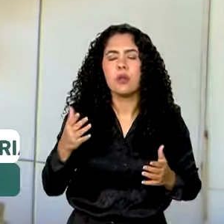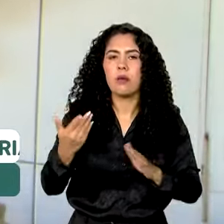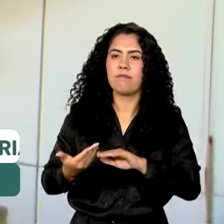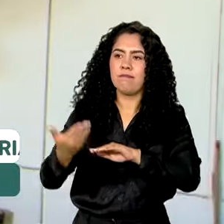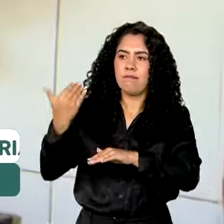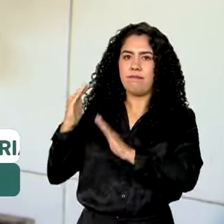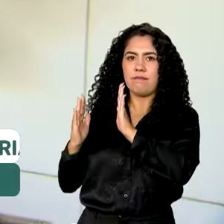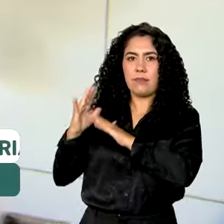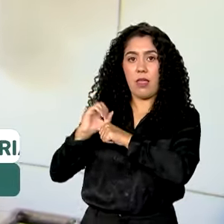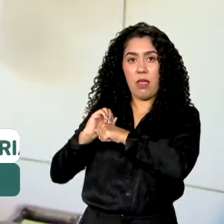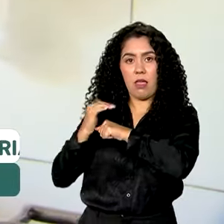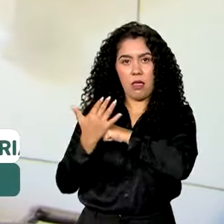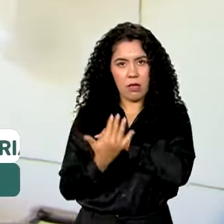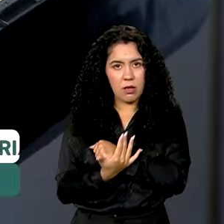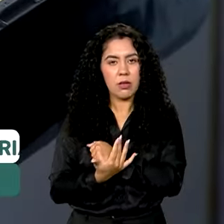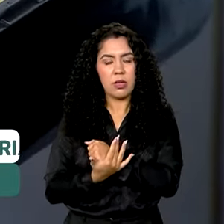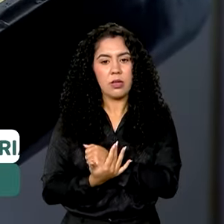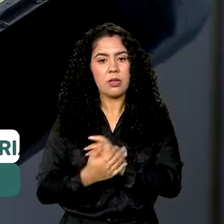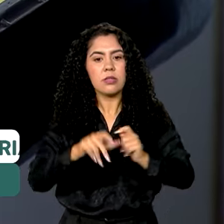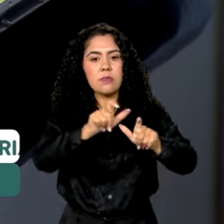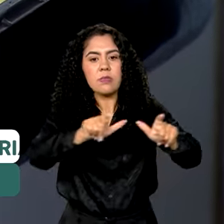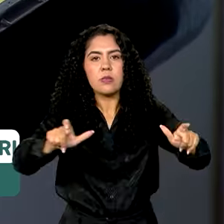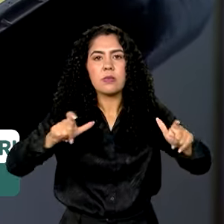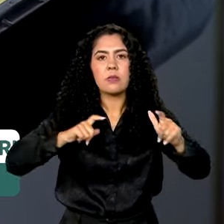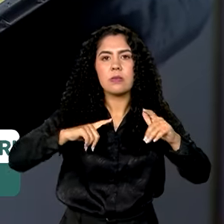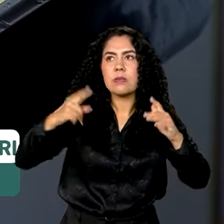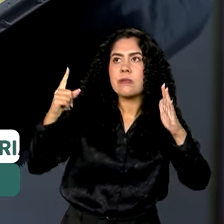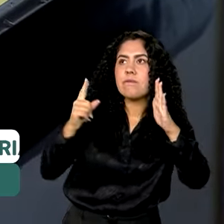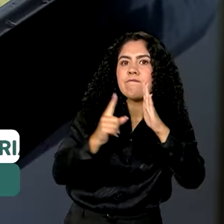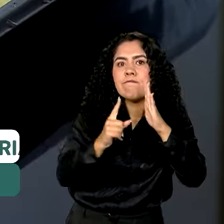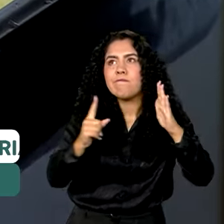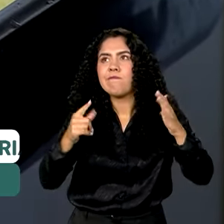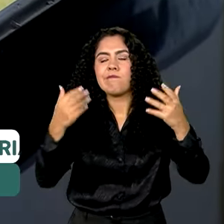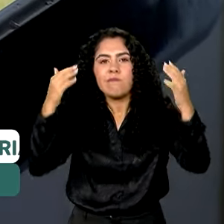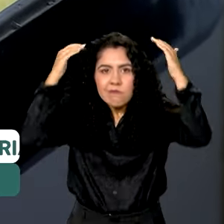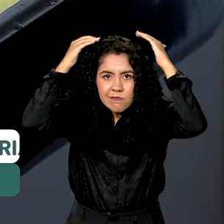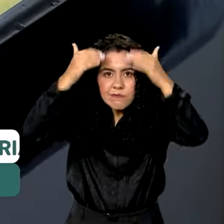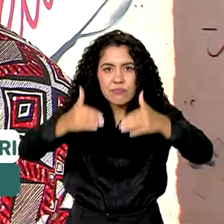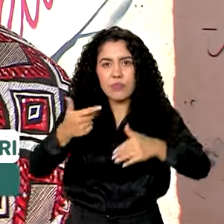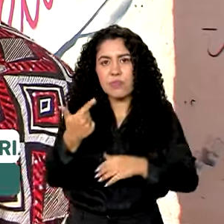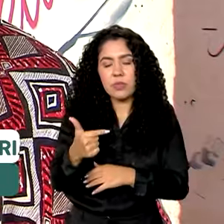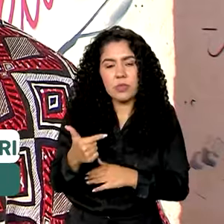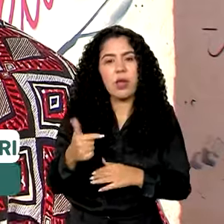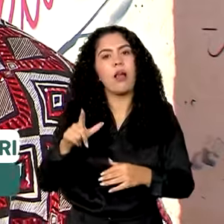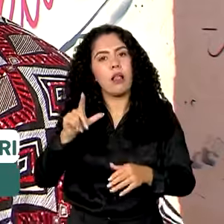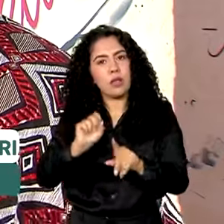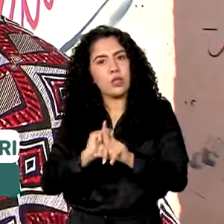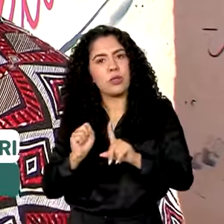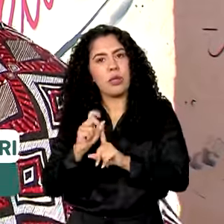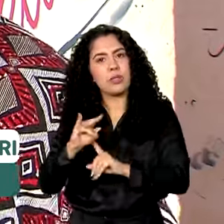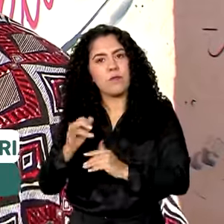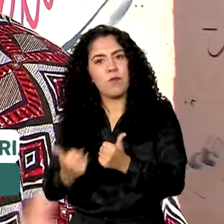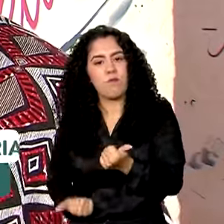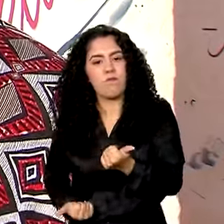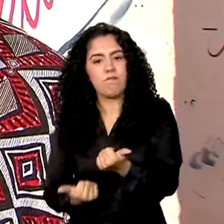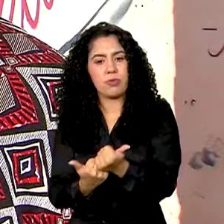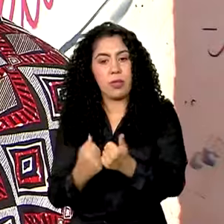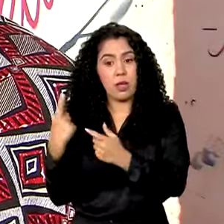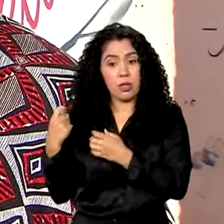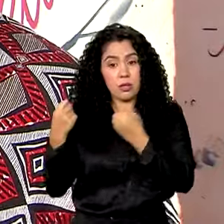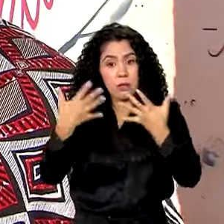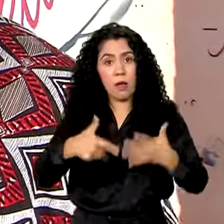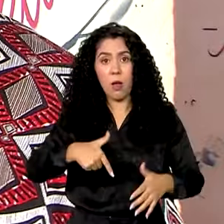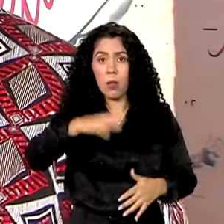movimento dos trabalhadores sem teto e foram apoiados pela sociedade civil. A gente tem um país que produz